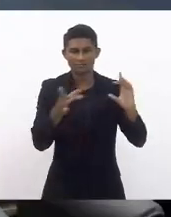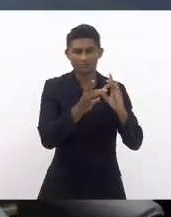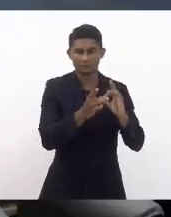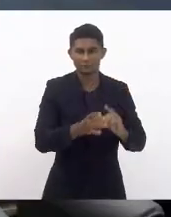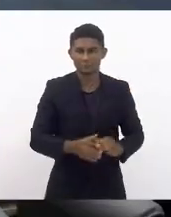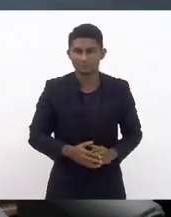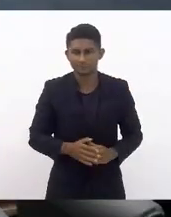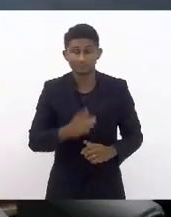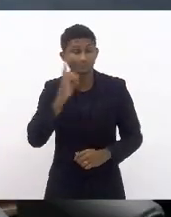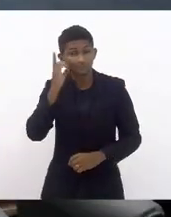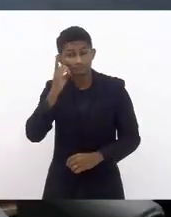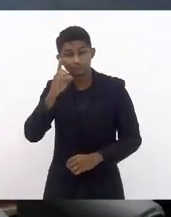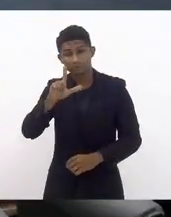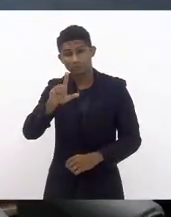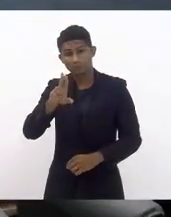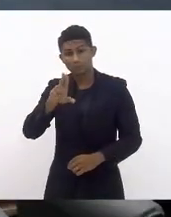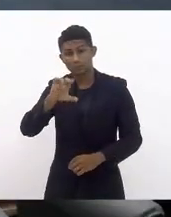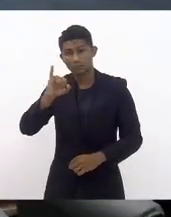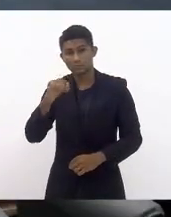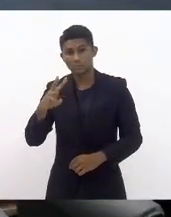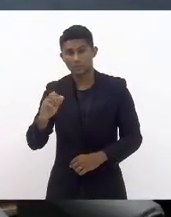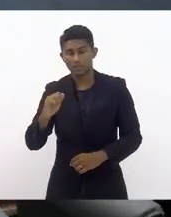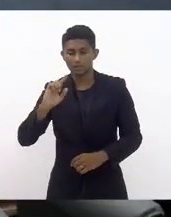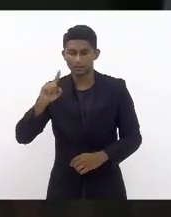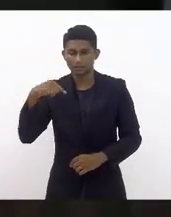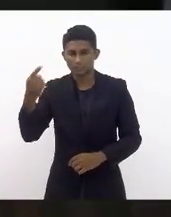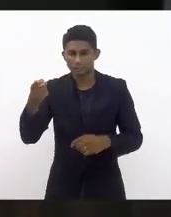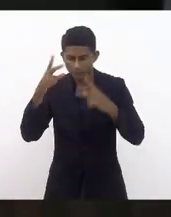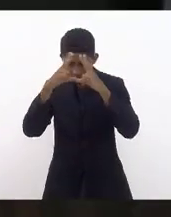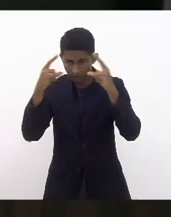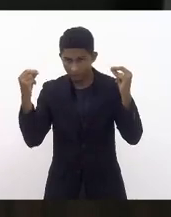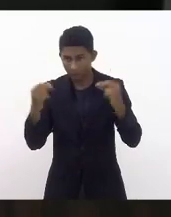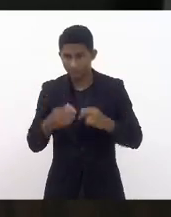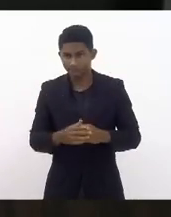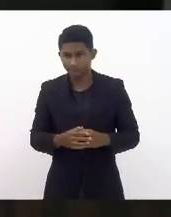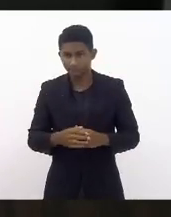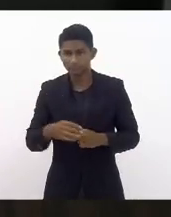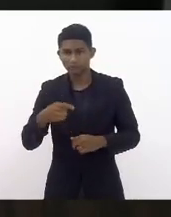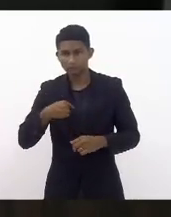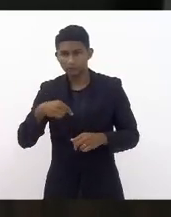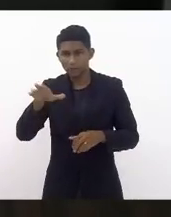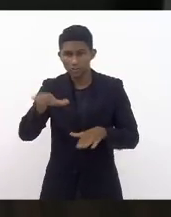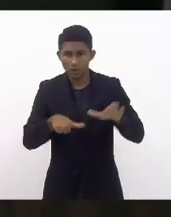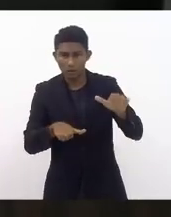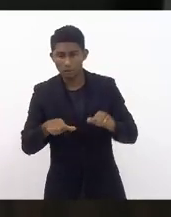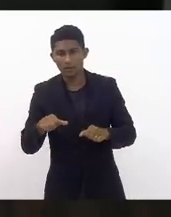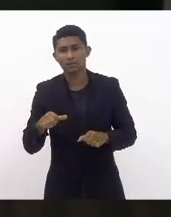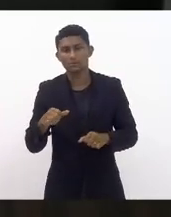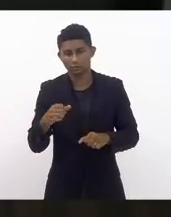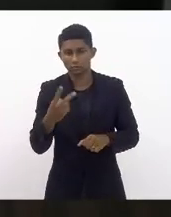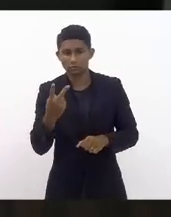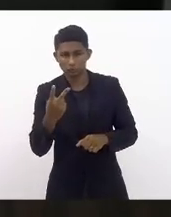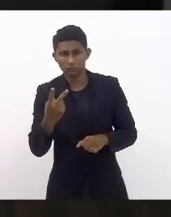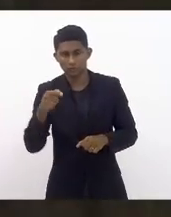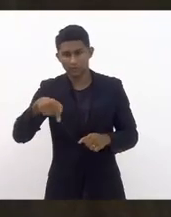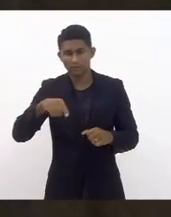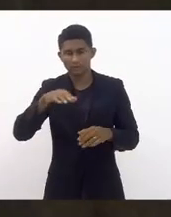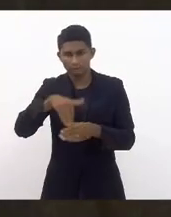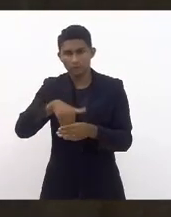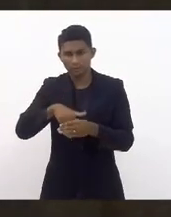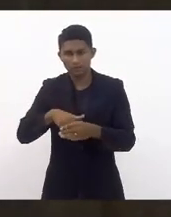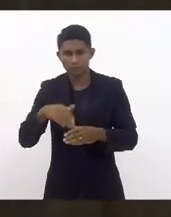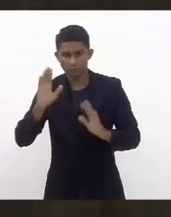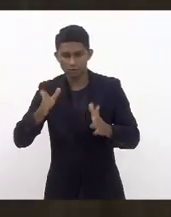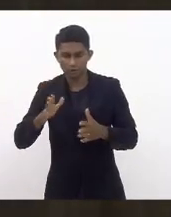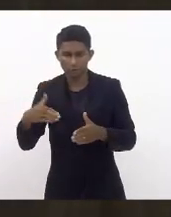Deputada Lucinha, em seguida a enfermeira, e eu vou fazer as duas chamadas para encerrar a votação. Presidente André